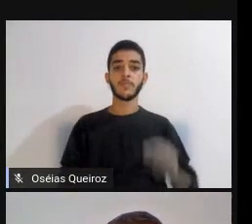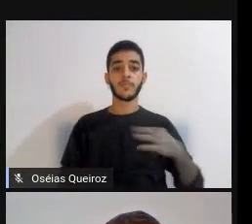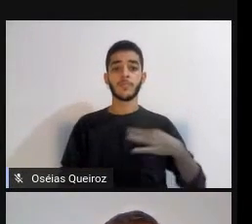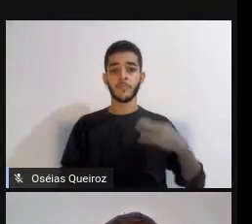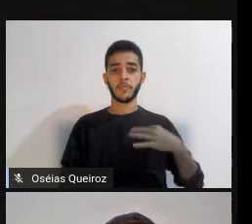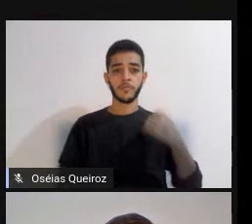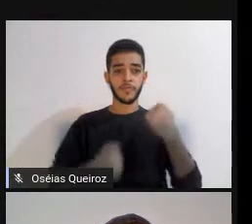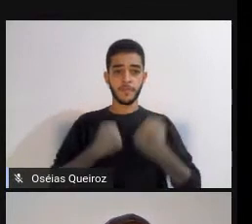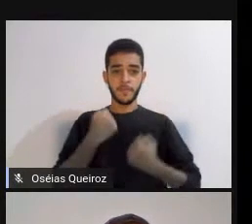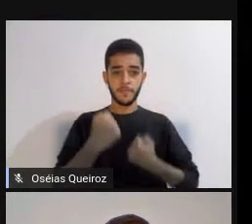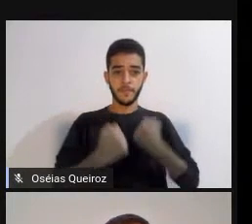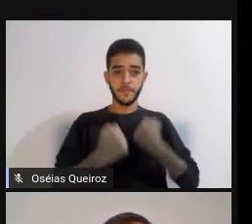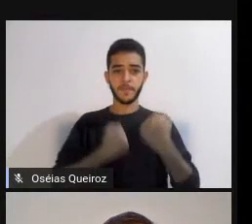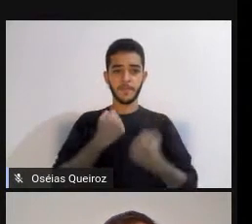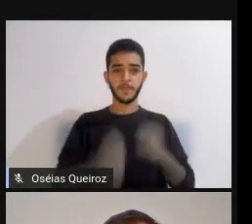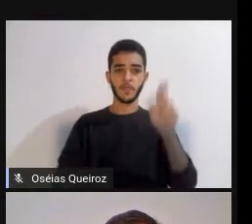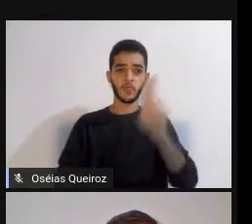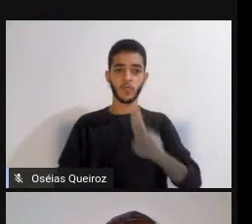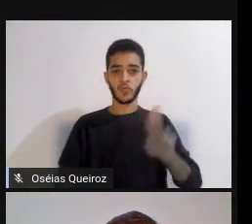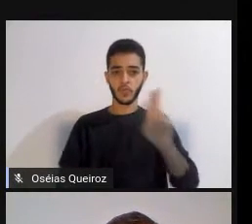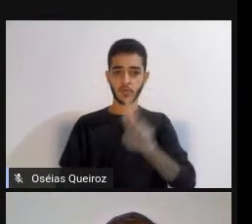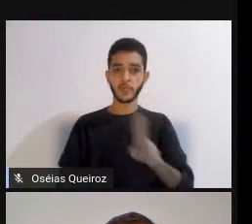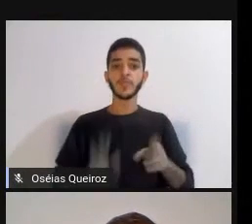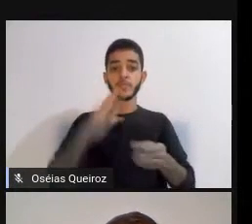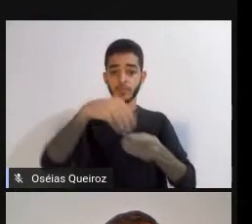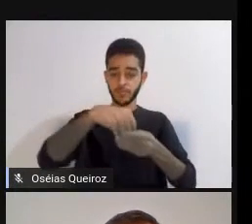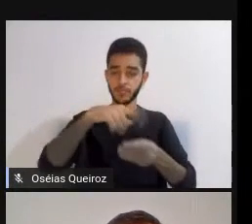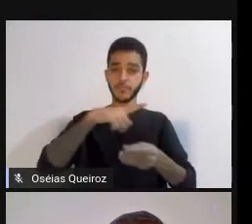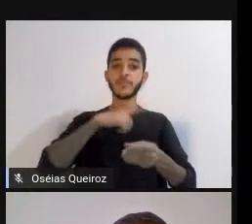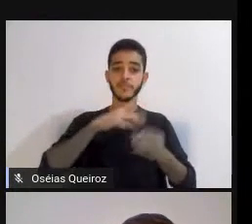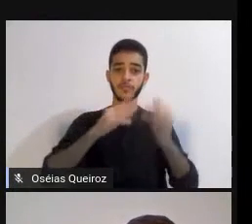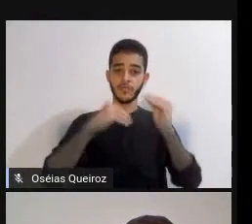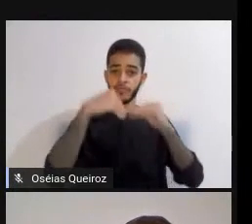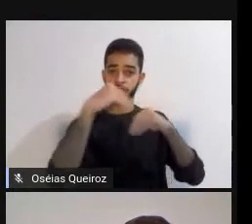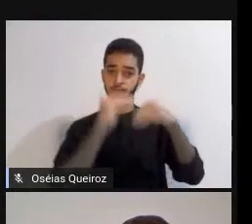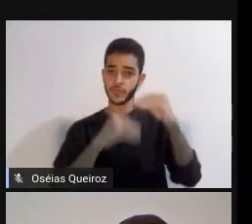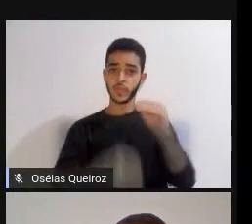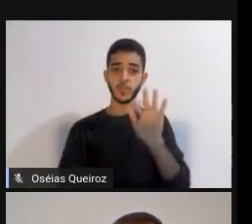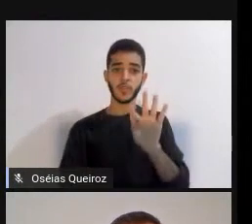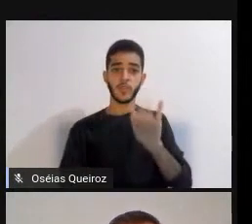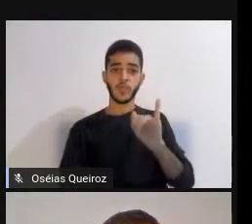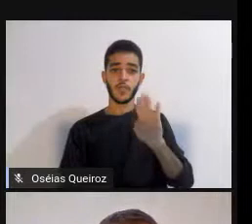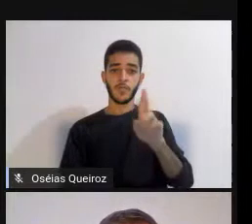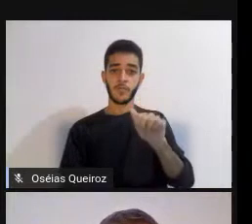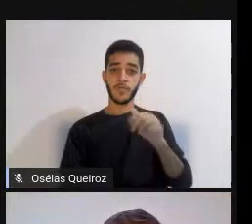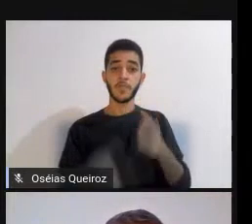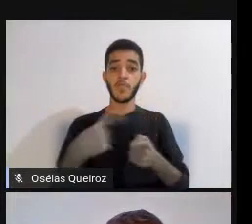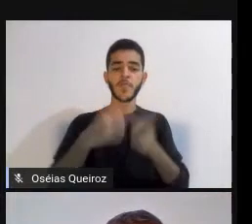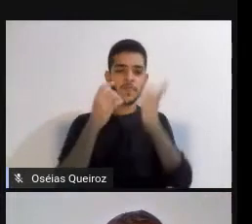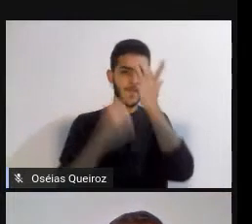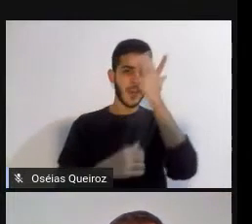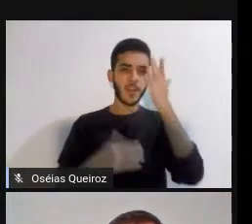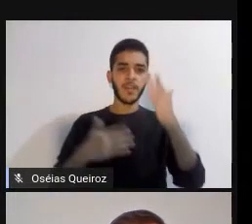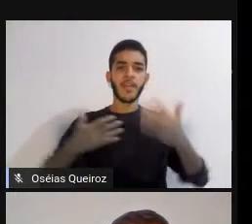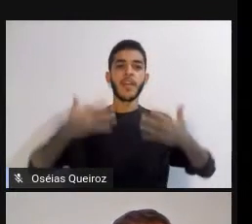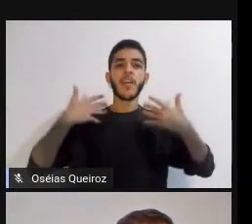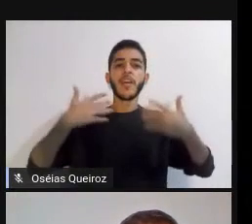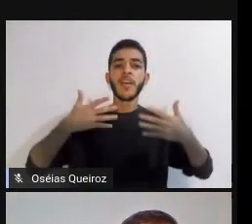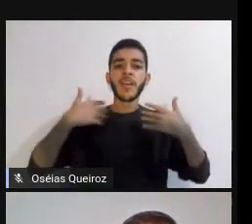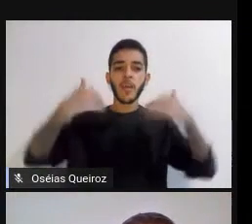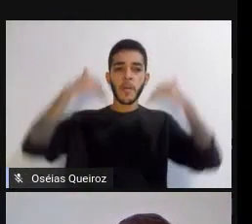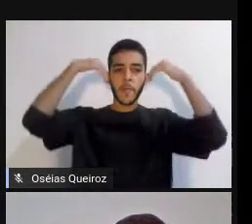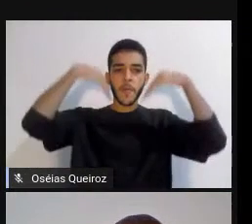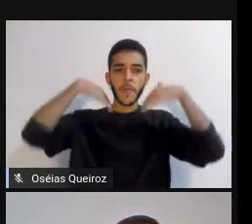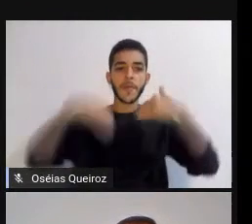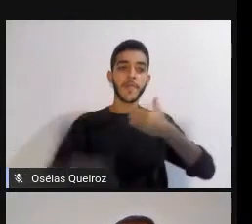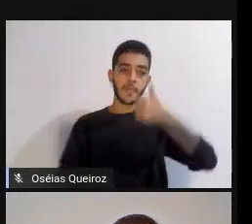maior parte é constituída de fibras sintéticas, até porque elas facilitam a transpiração e têm uma série de benefícios. No entanto,